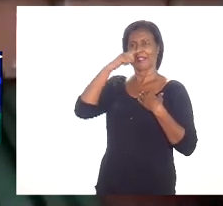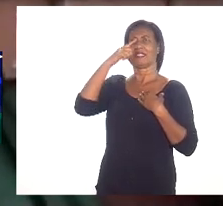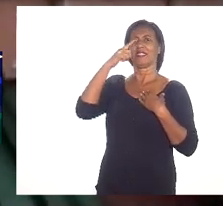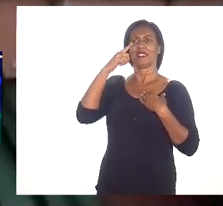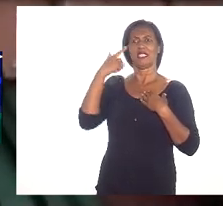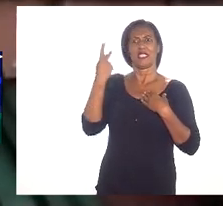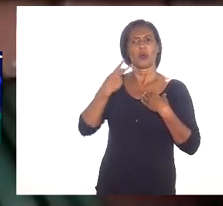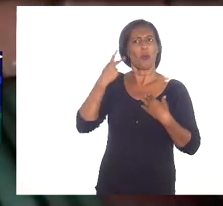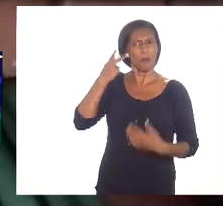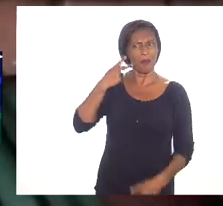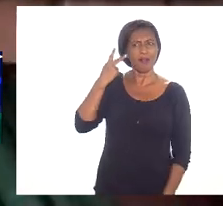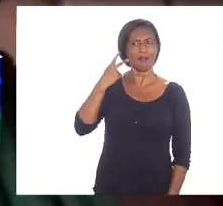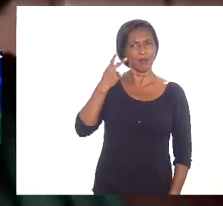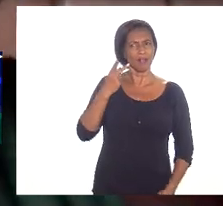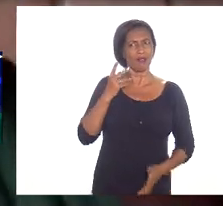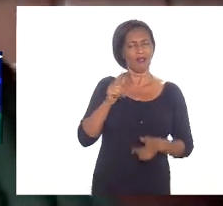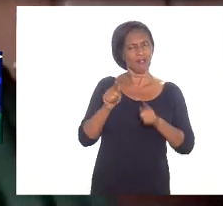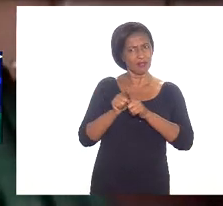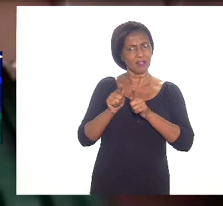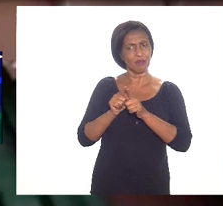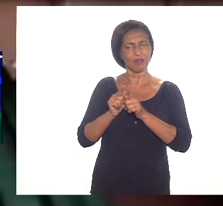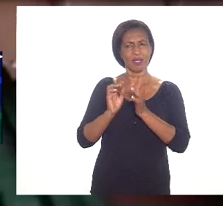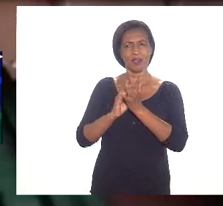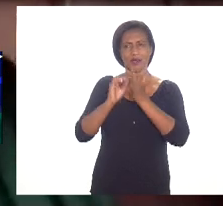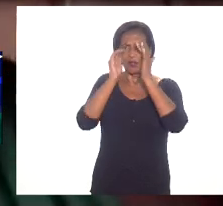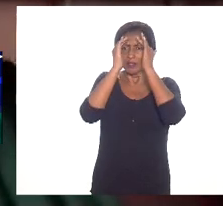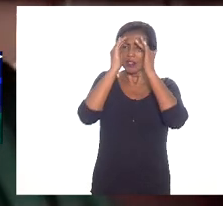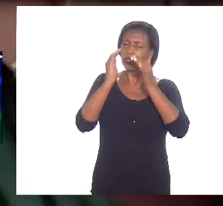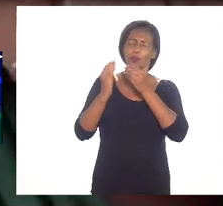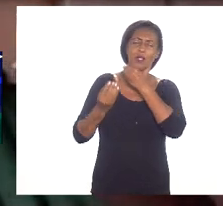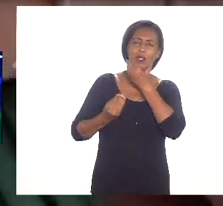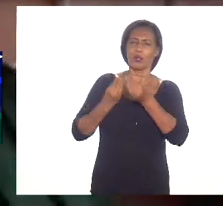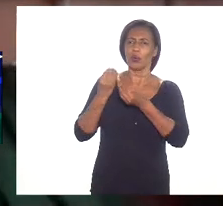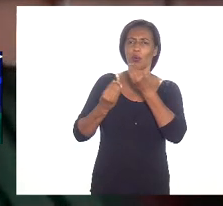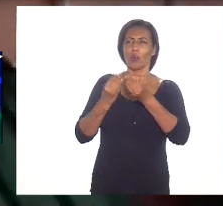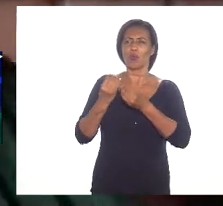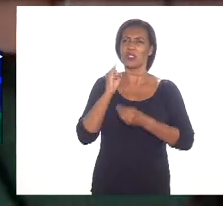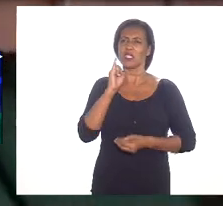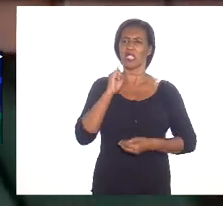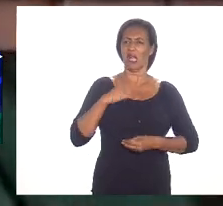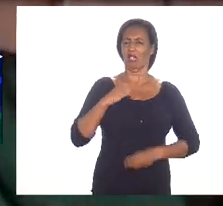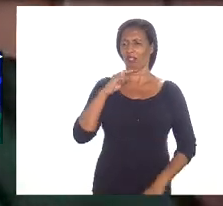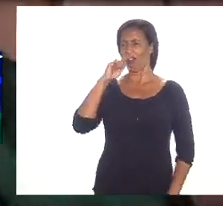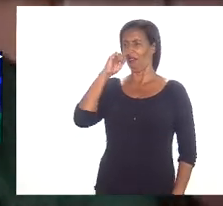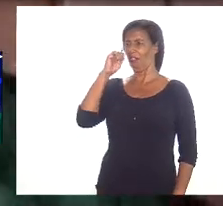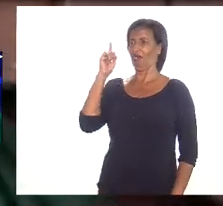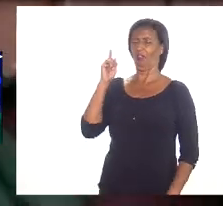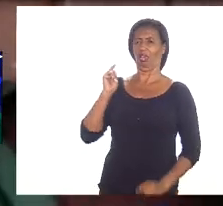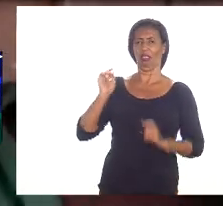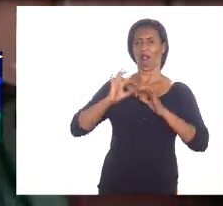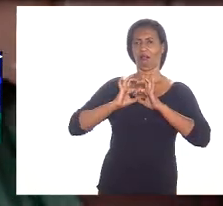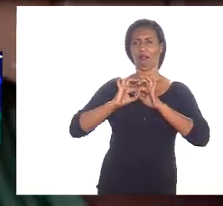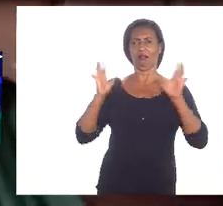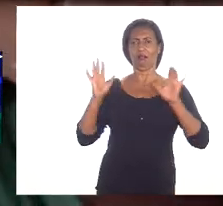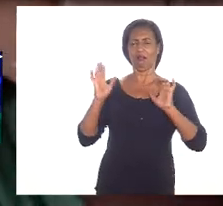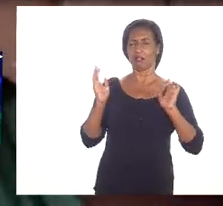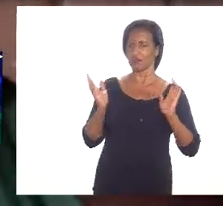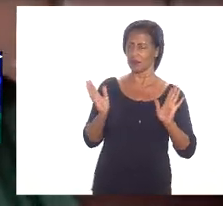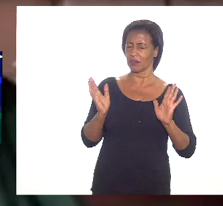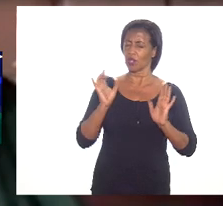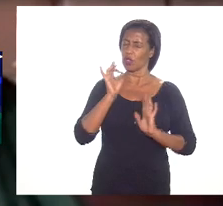parlamentar né Como Se pudéssemos abusar dessa condição para fazer o que quisesse